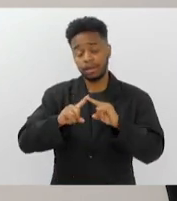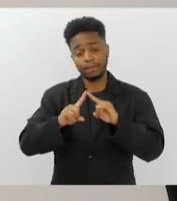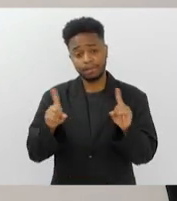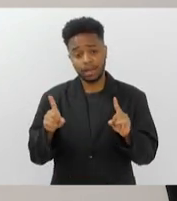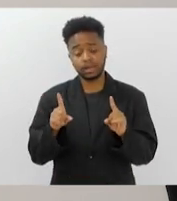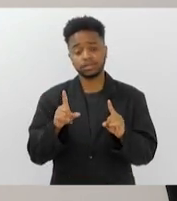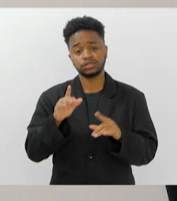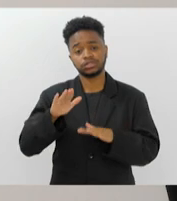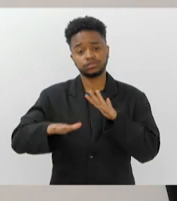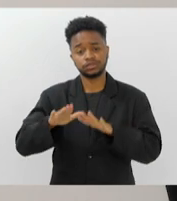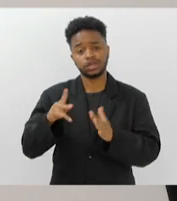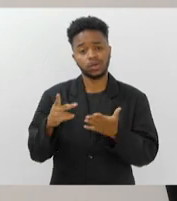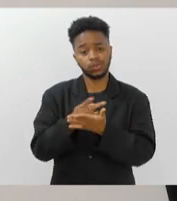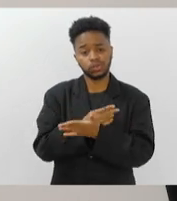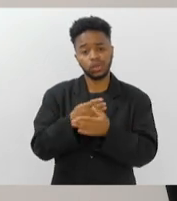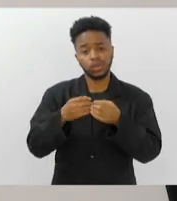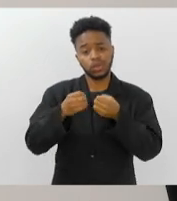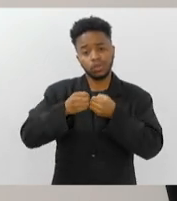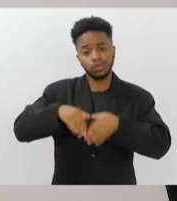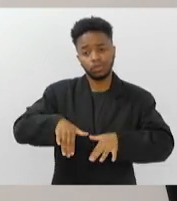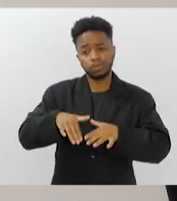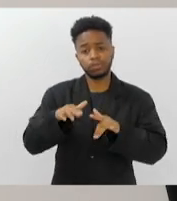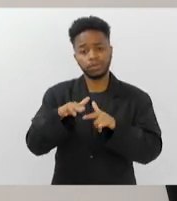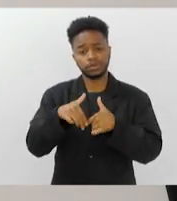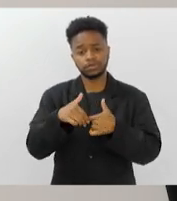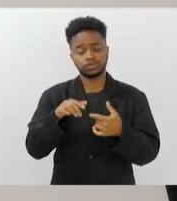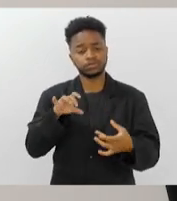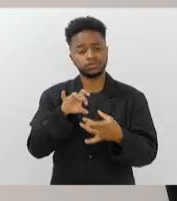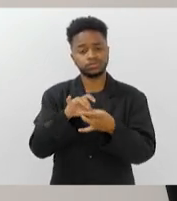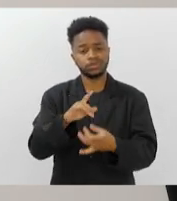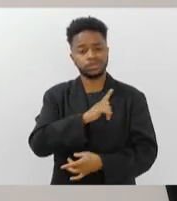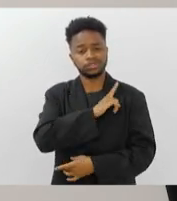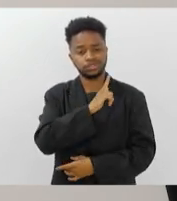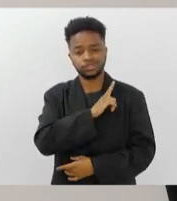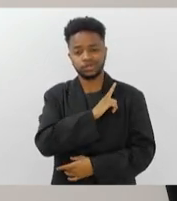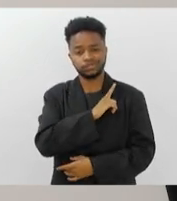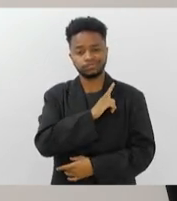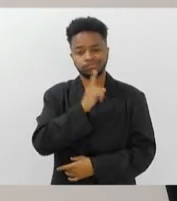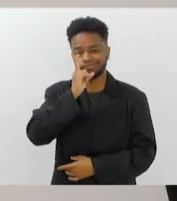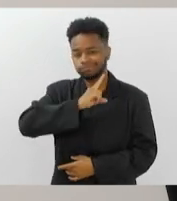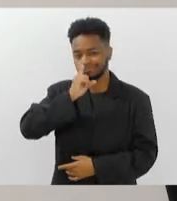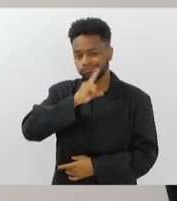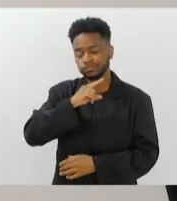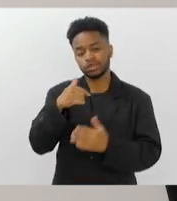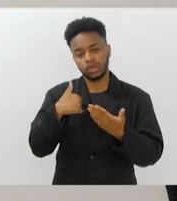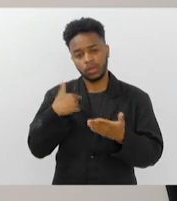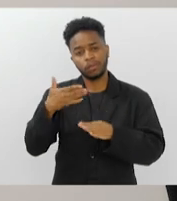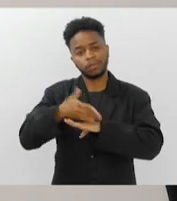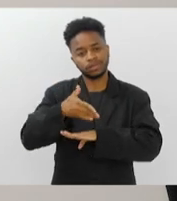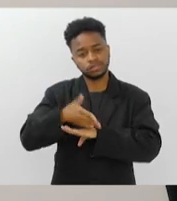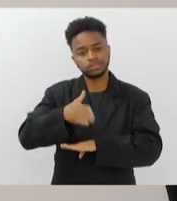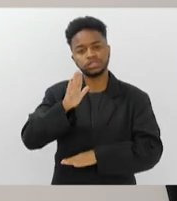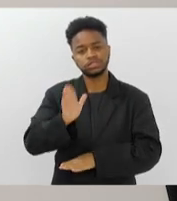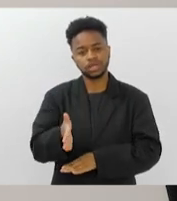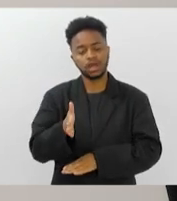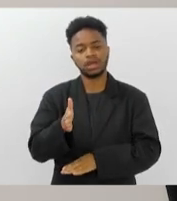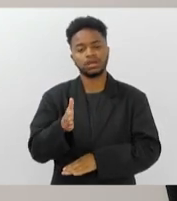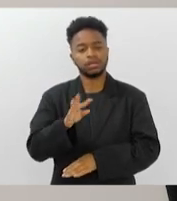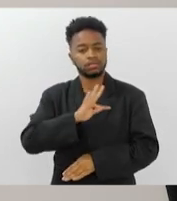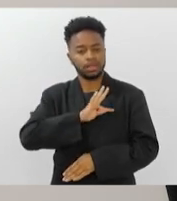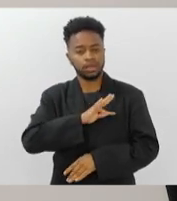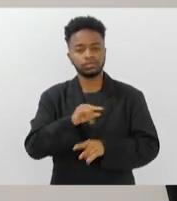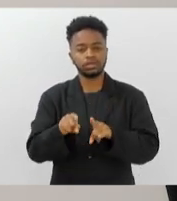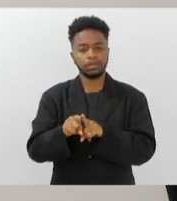carrega por estar participando de uma gestão isso não eu já Participei de várias né como técnico como servidor de carreira